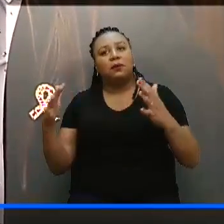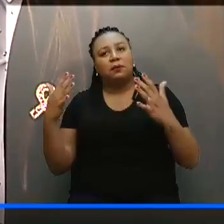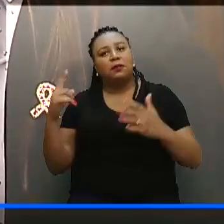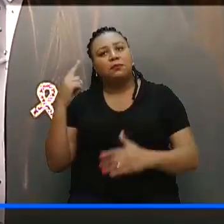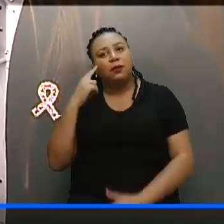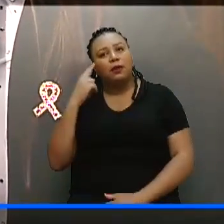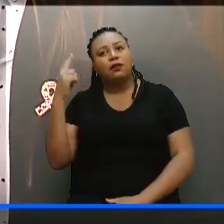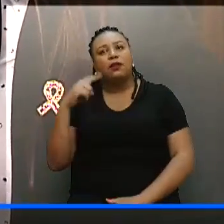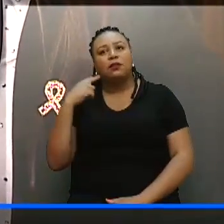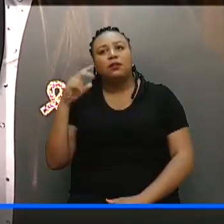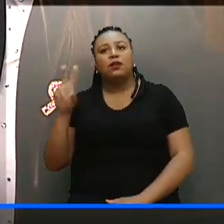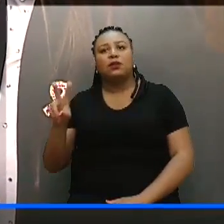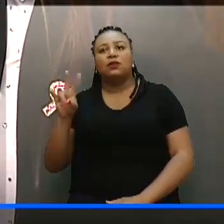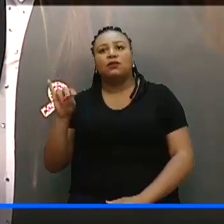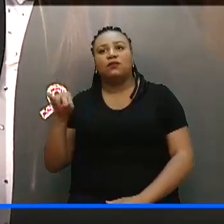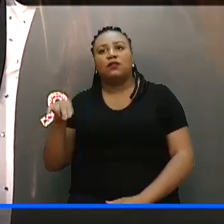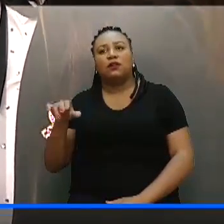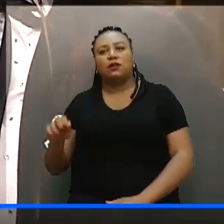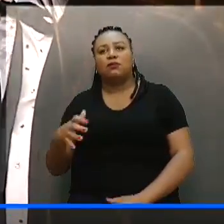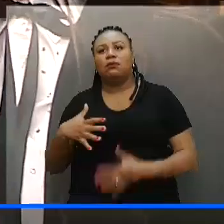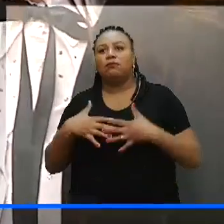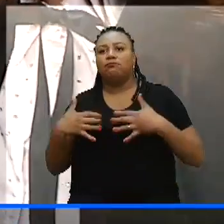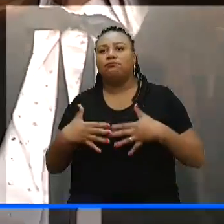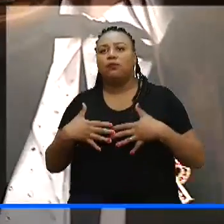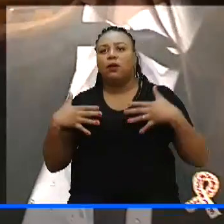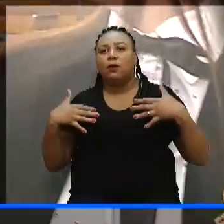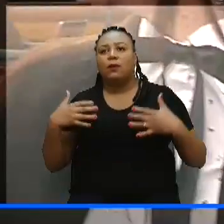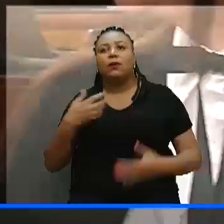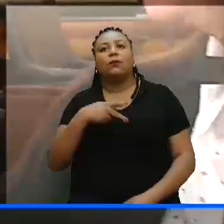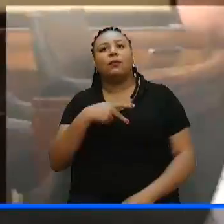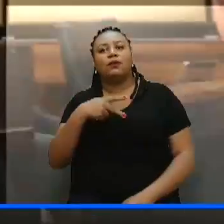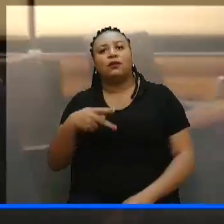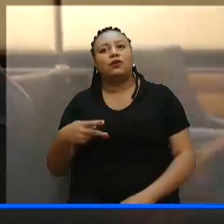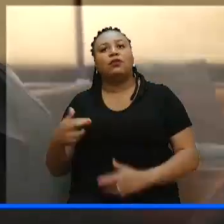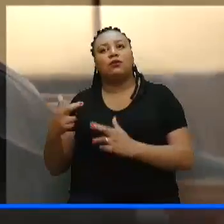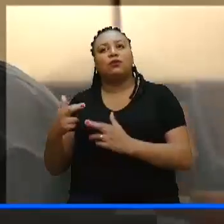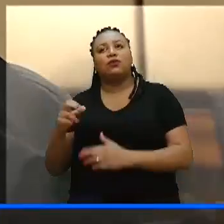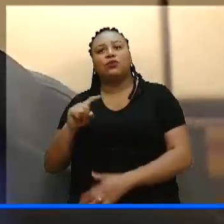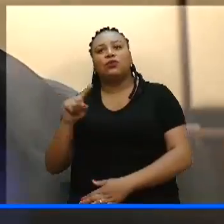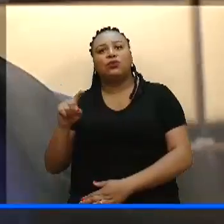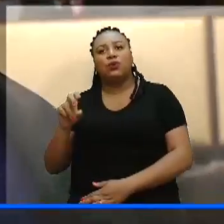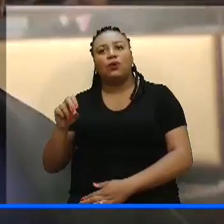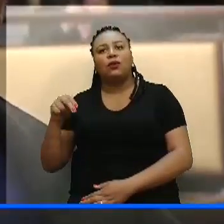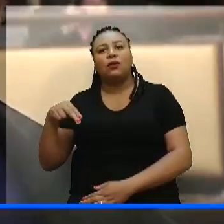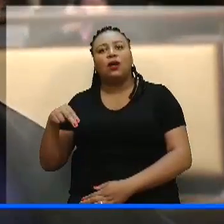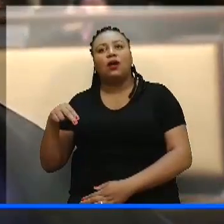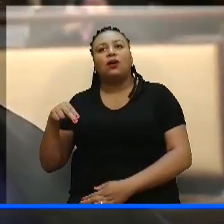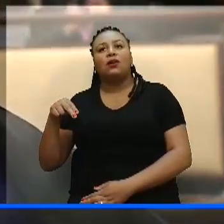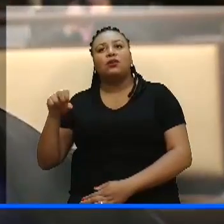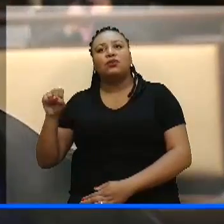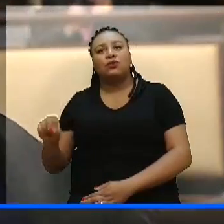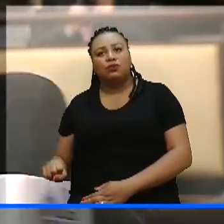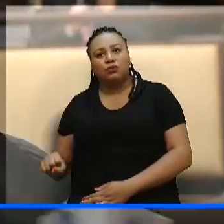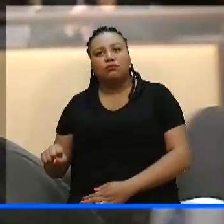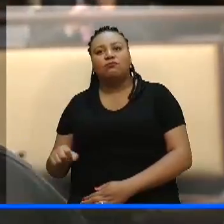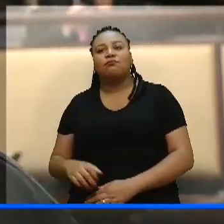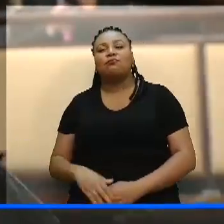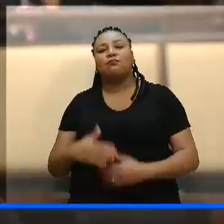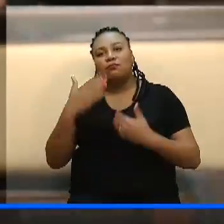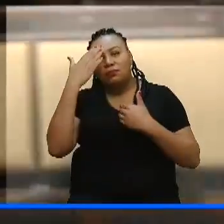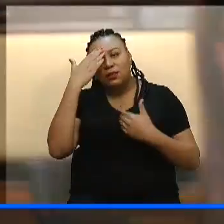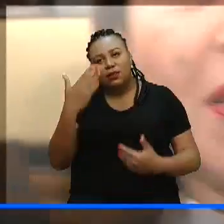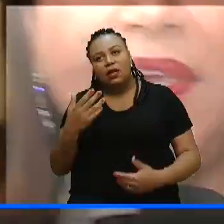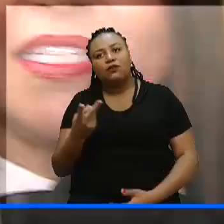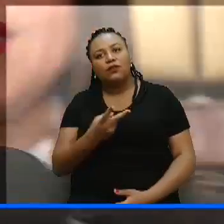pela iniciativa deputado viana que me honrou também muito ser presidente na zona sul uma entidade importantíssimo na região sul a